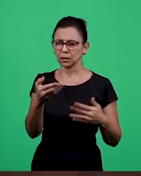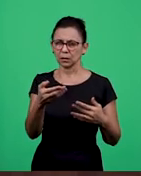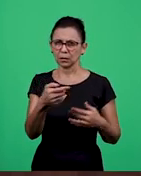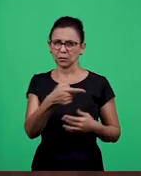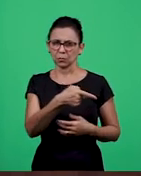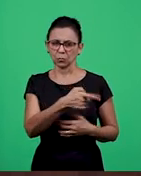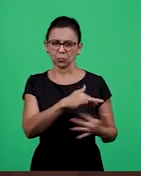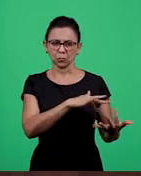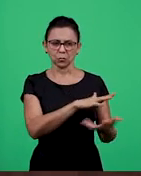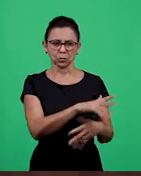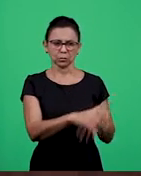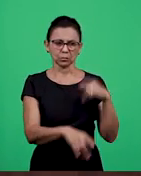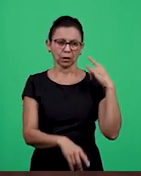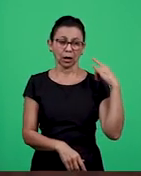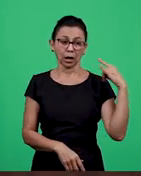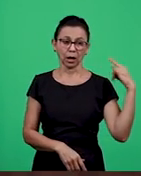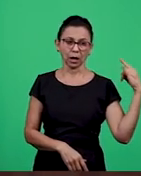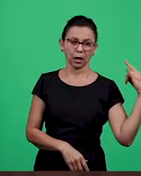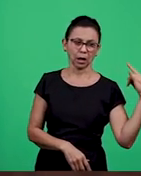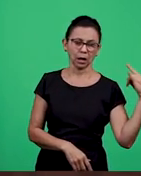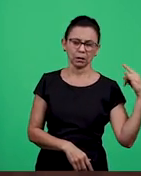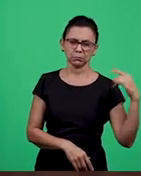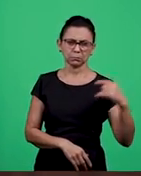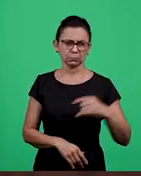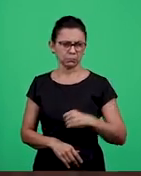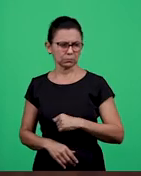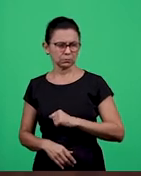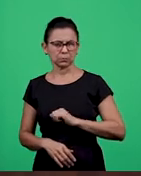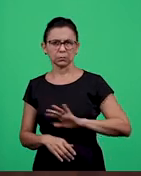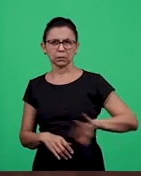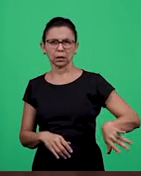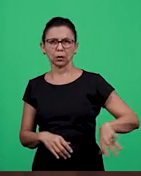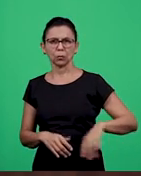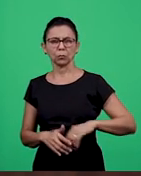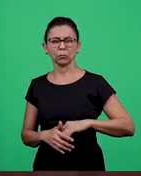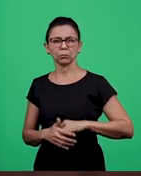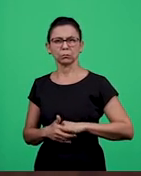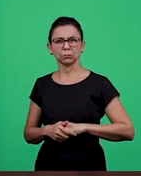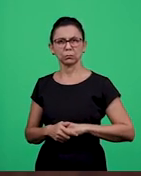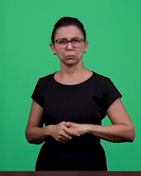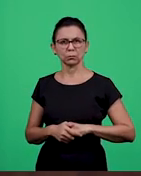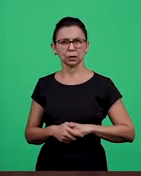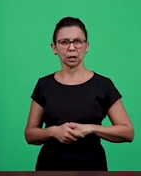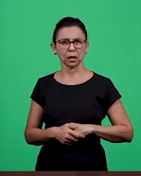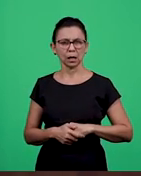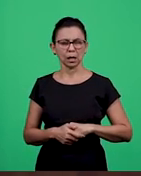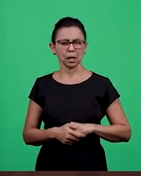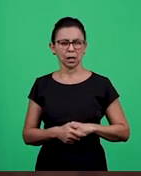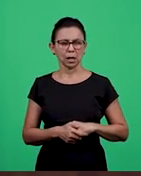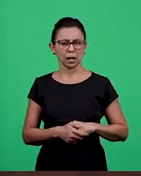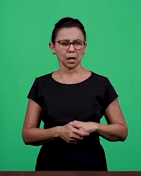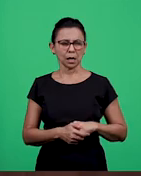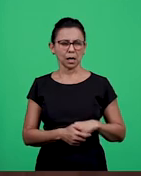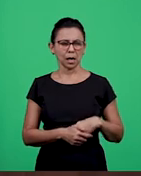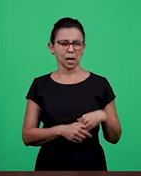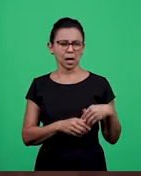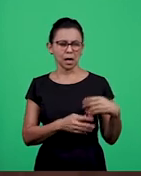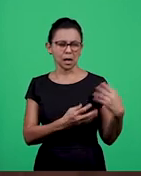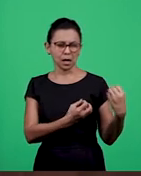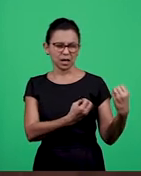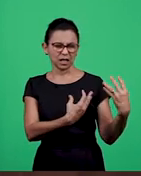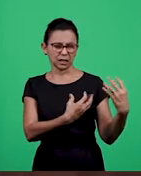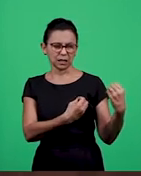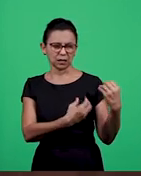ao Senhor, né, quando vocês ouvirem aqueles falsos ensinos que